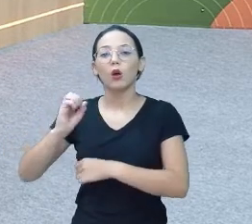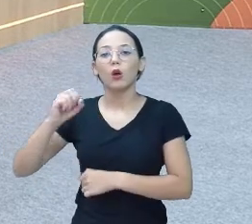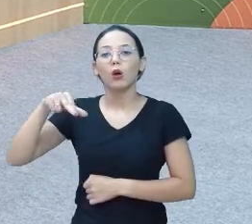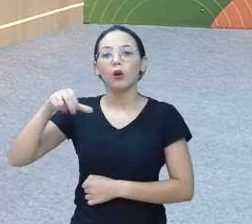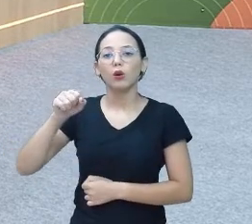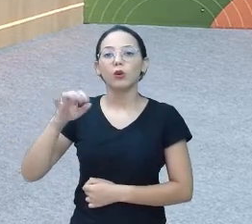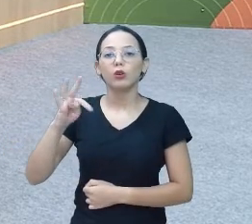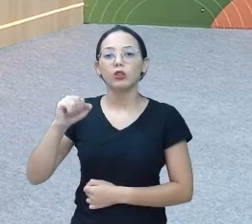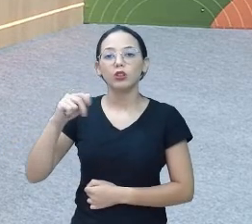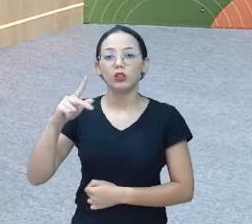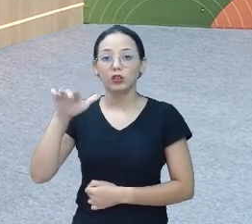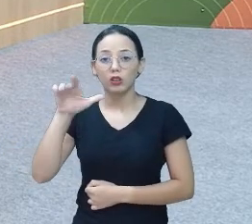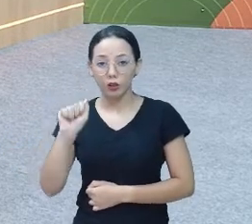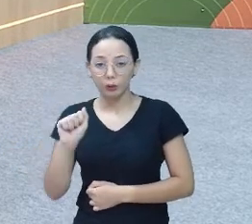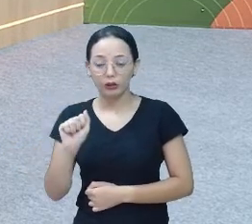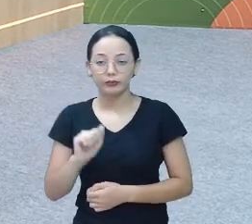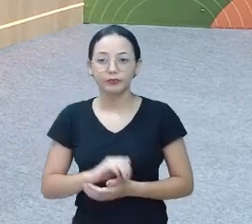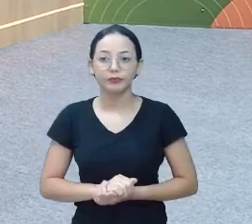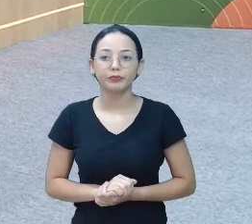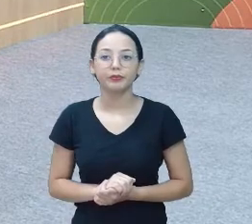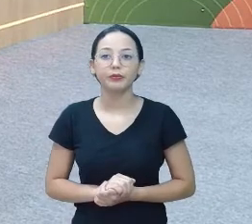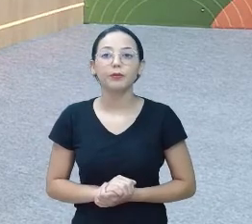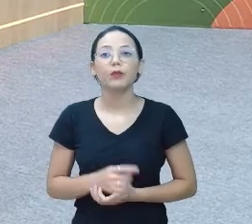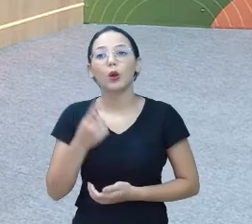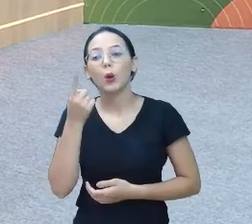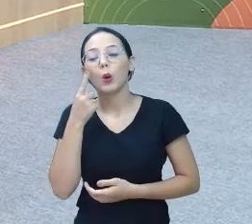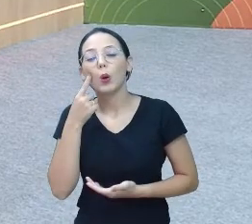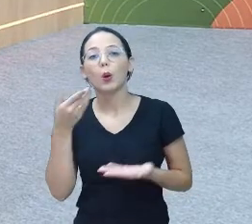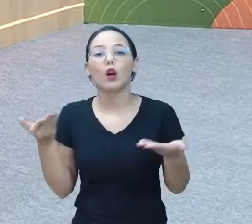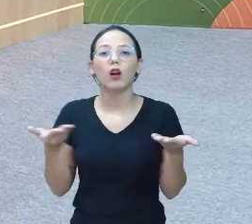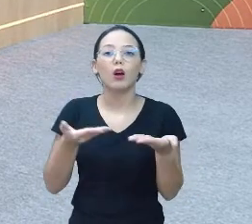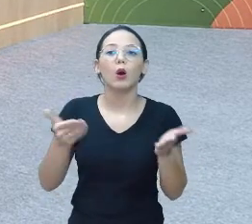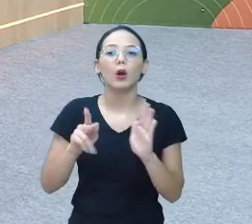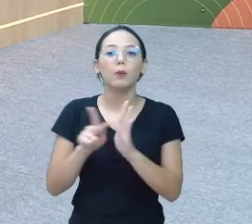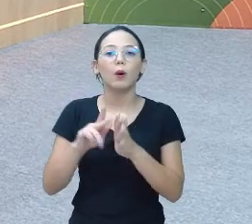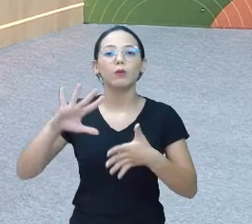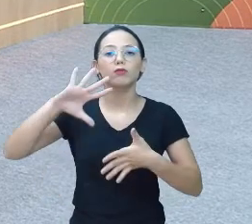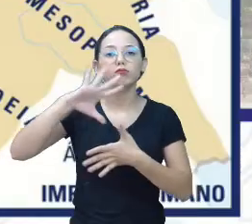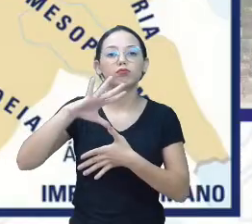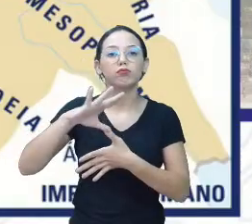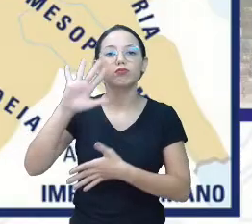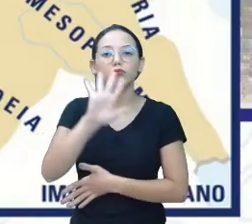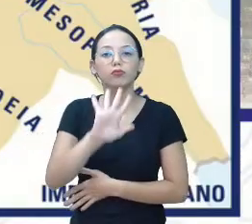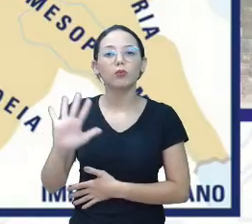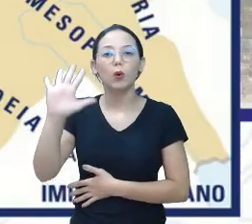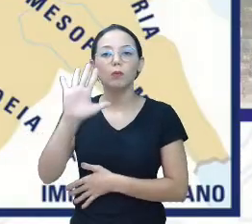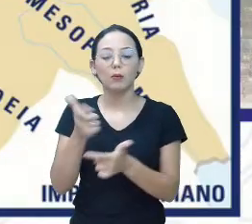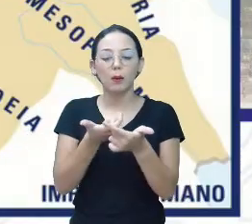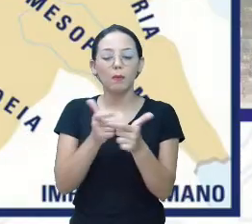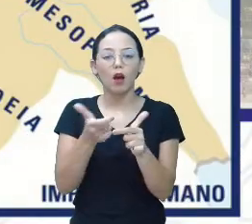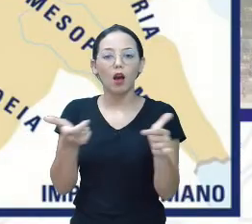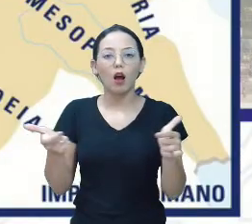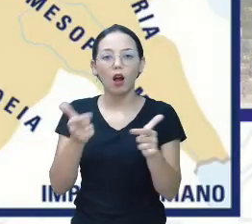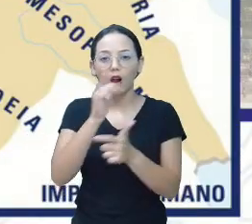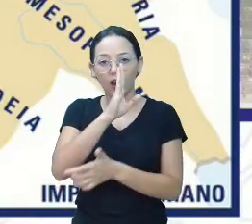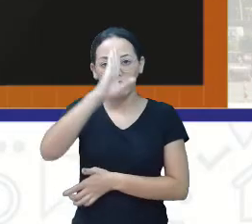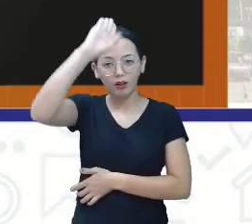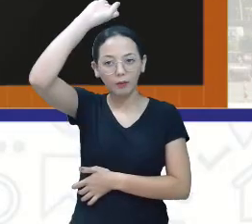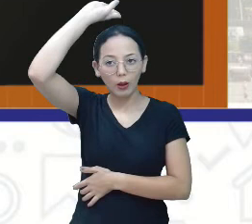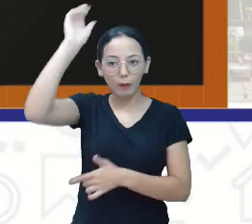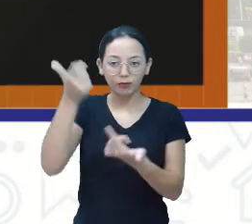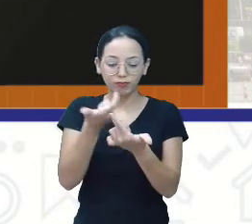Constantinopla. No mais, fica aqui um mapa, né, da extensão máxima do Império